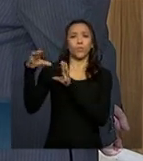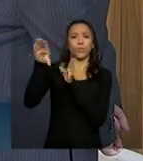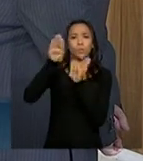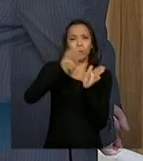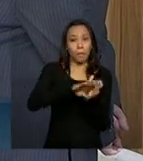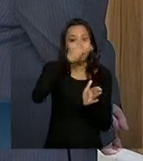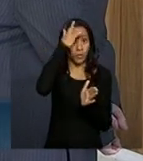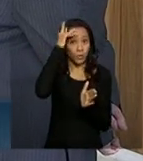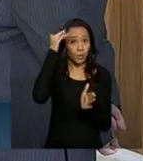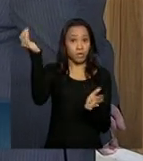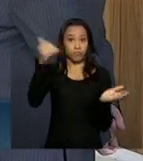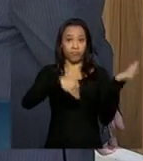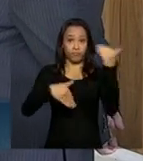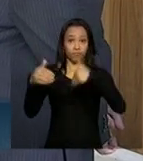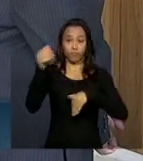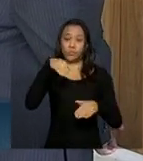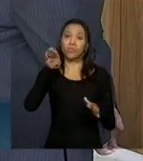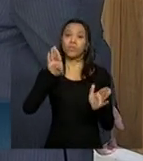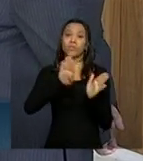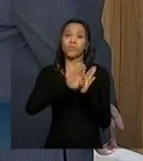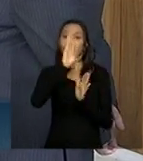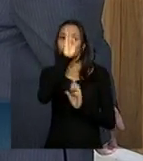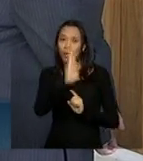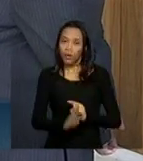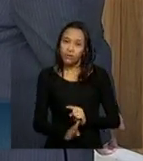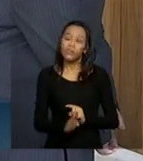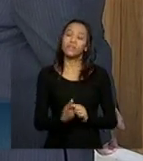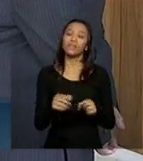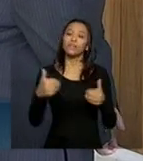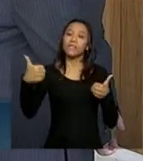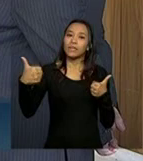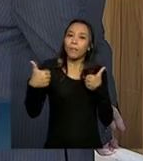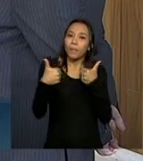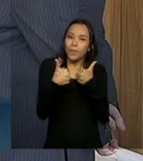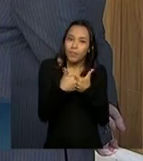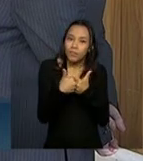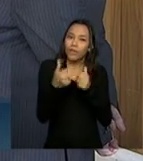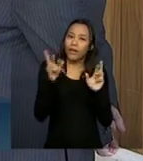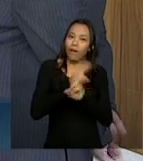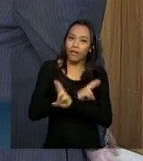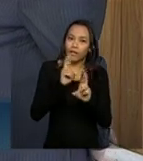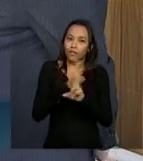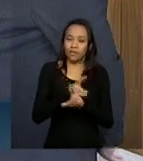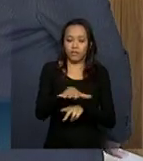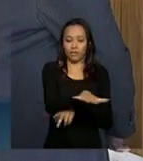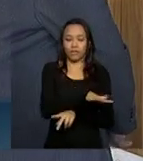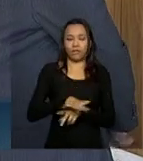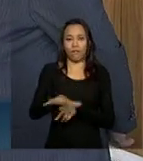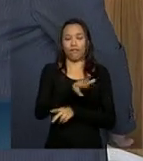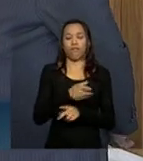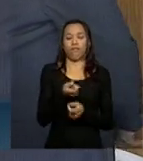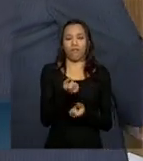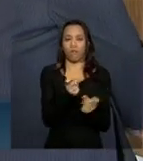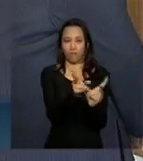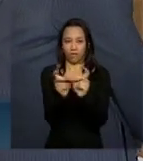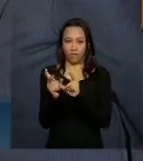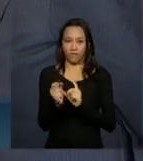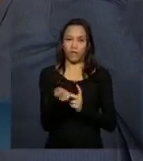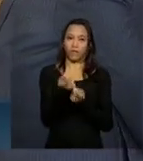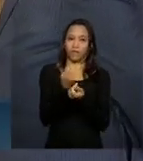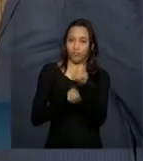imigrantes suecos ao Brasil e com a gradual aproximação entre as duas nações na área econômico-comercial.